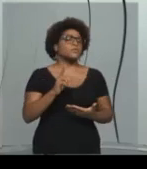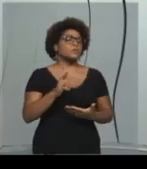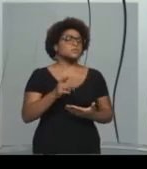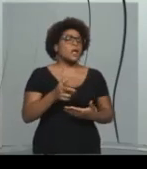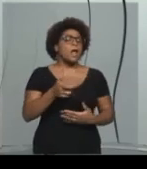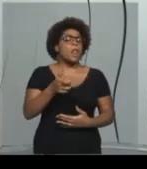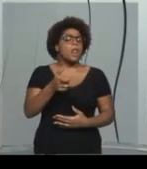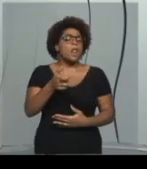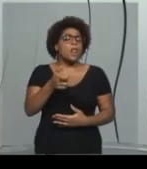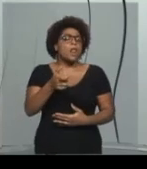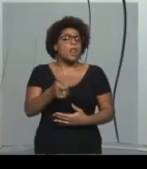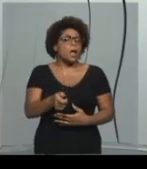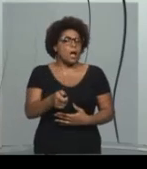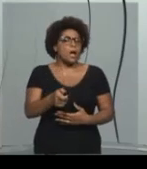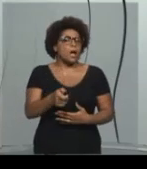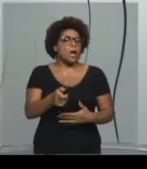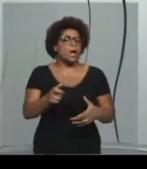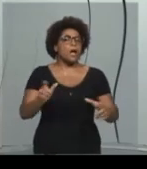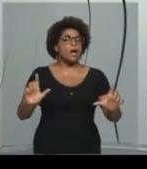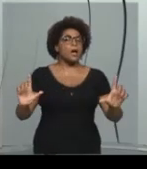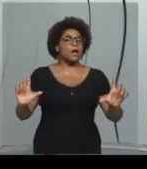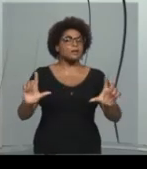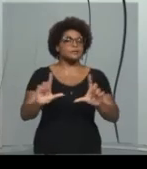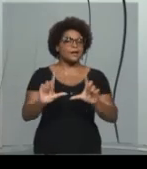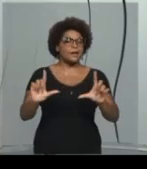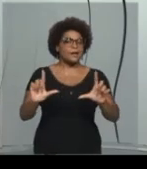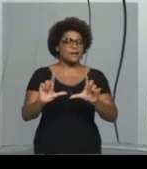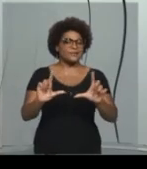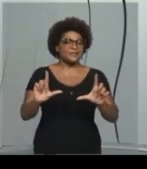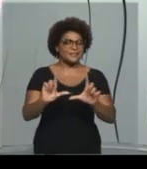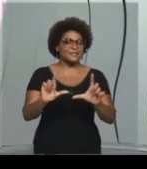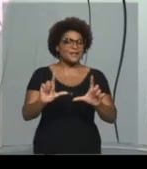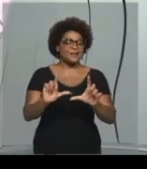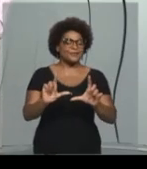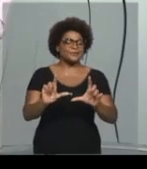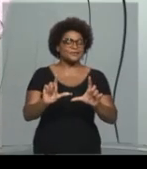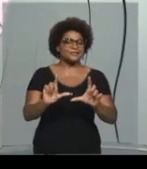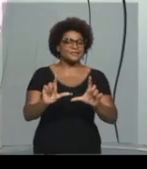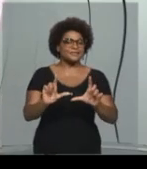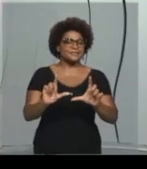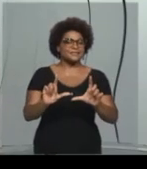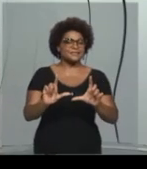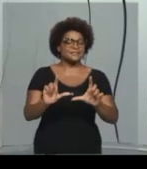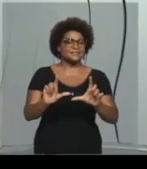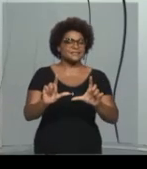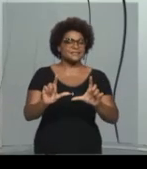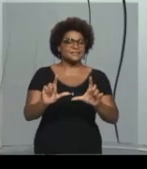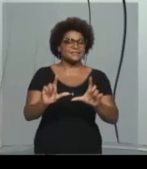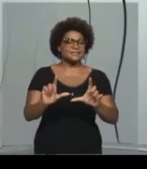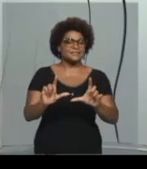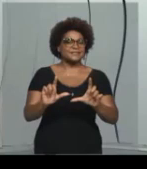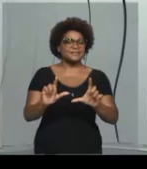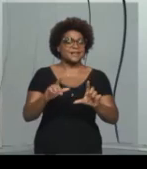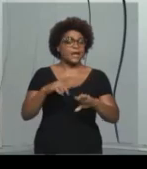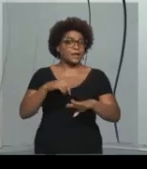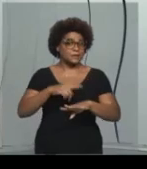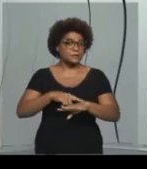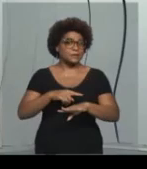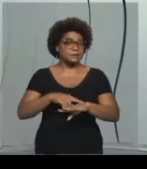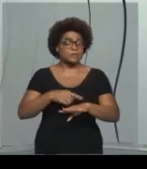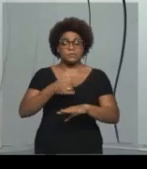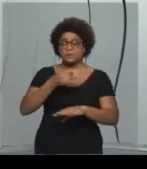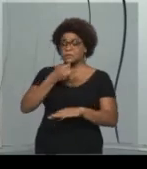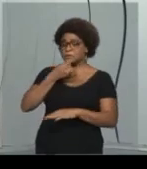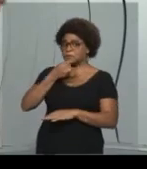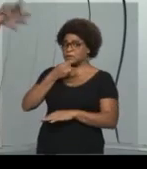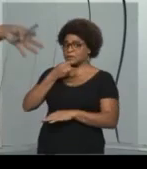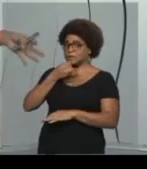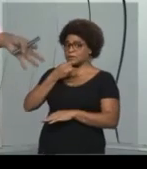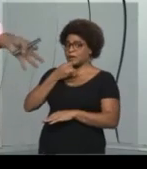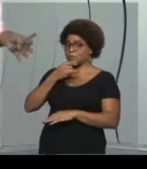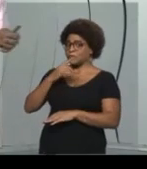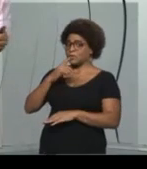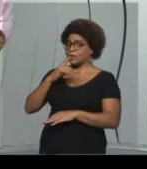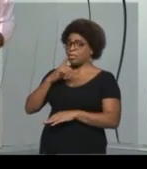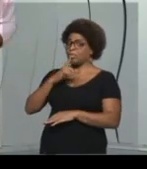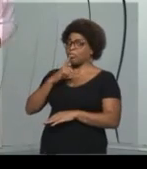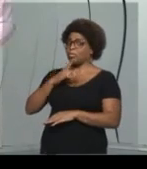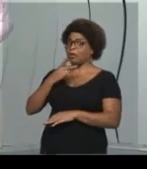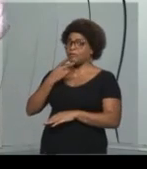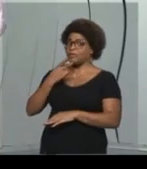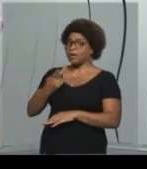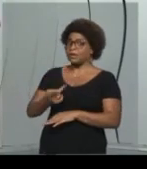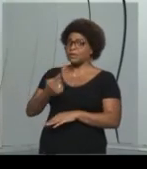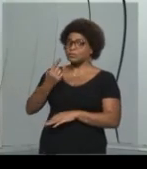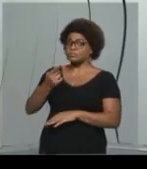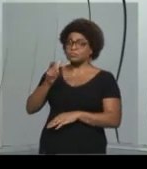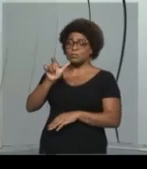de televisão e ele faz a defesa, por exemplo, de um personagem, enquanto você liga no